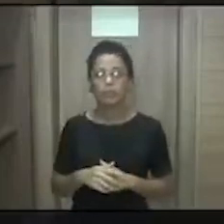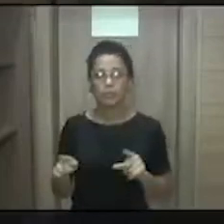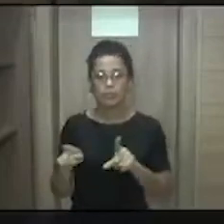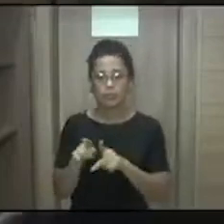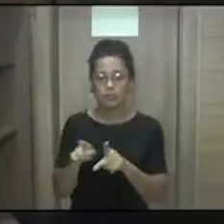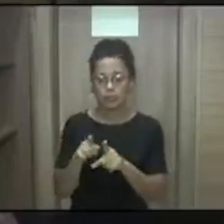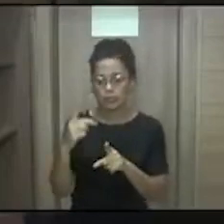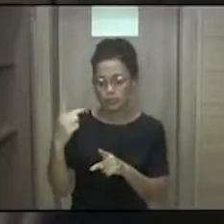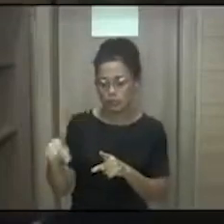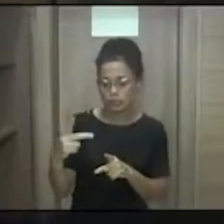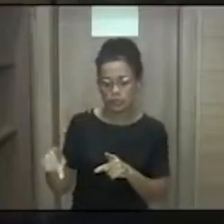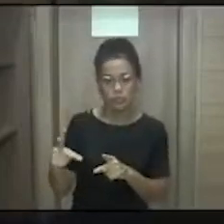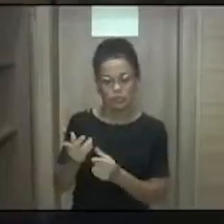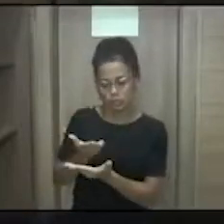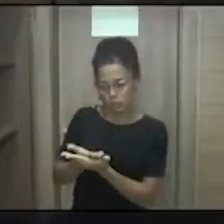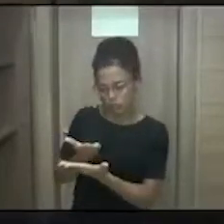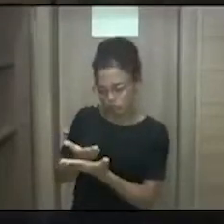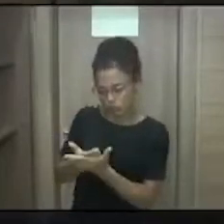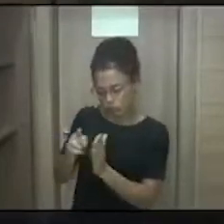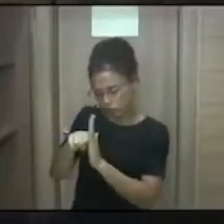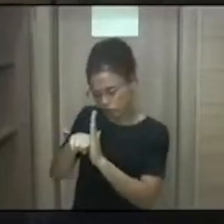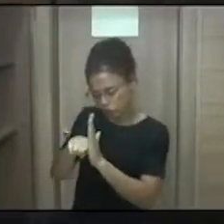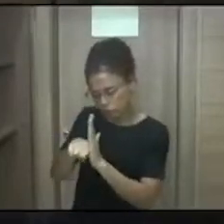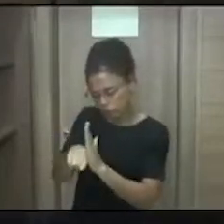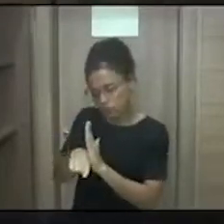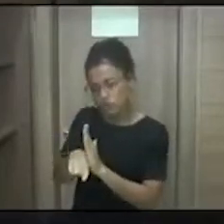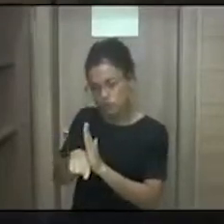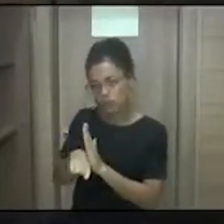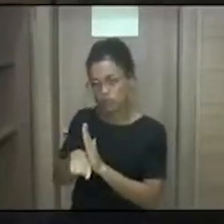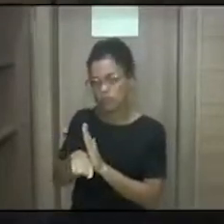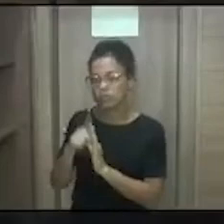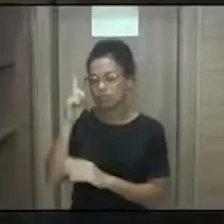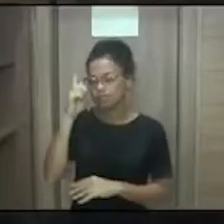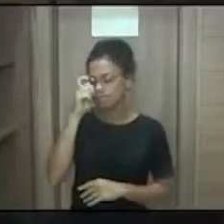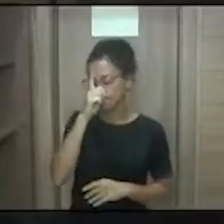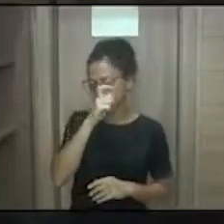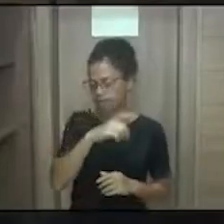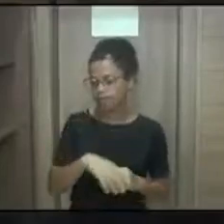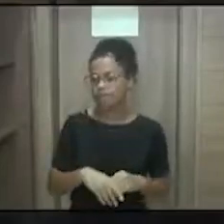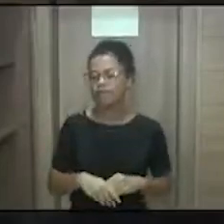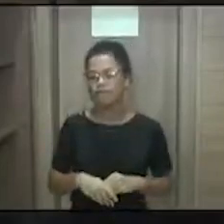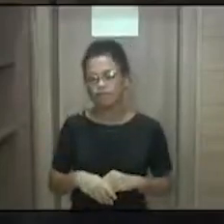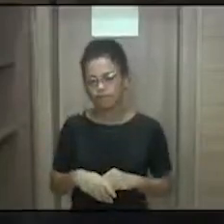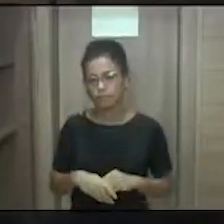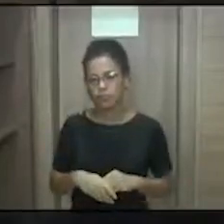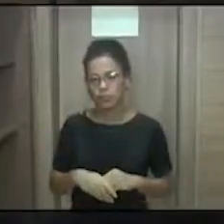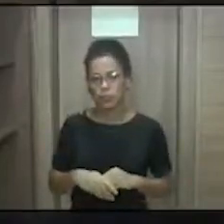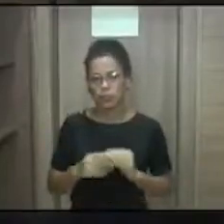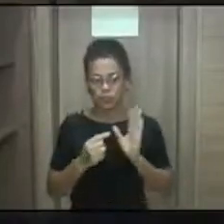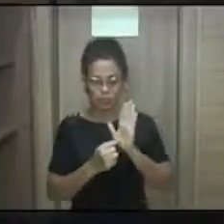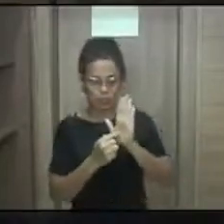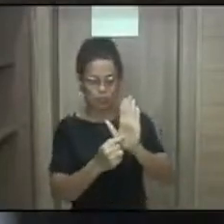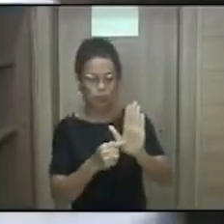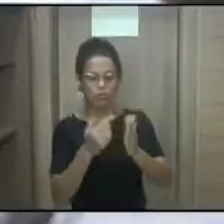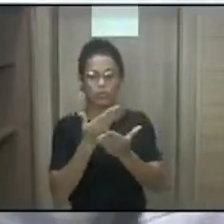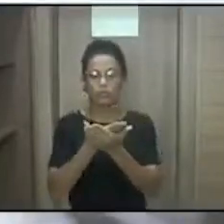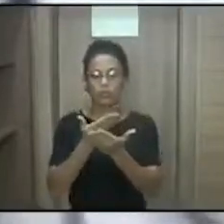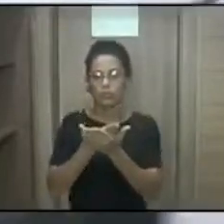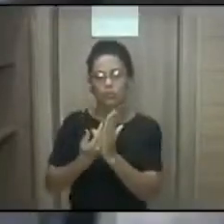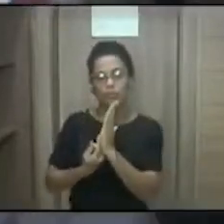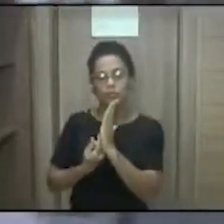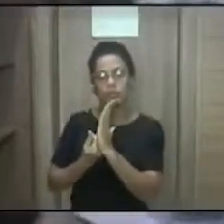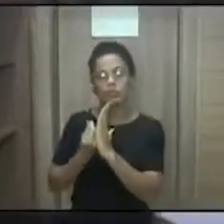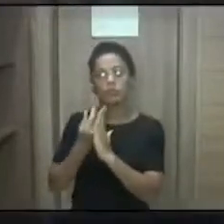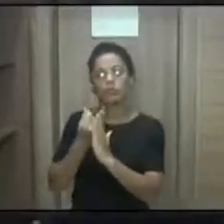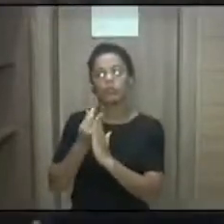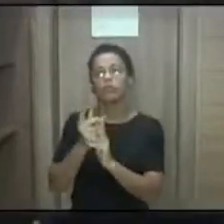detalhamento, sobretudo para o estudo de custo, acho que a Thaís vai poder falar mais, foi difícil. Tanto que você vê que na amostra do estudo de custo são os mesmos